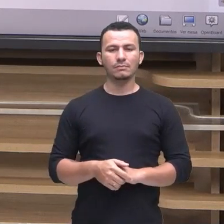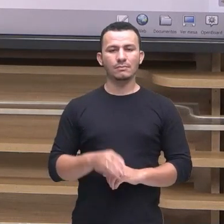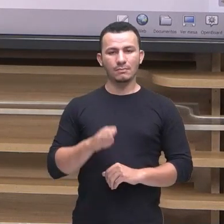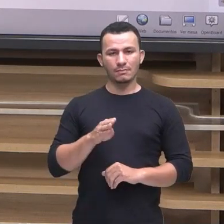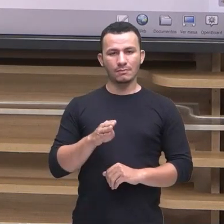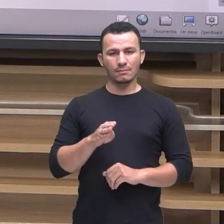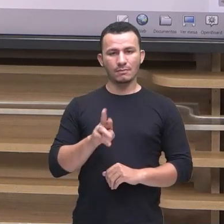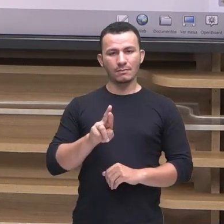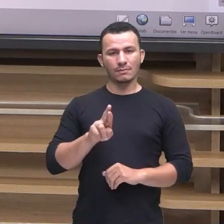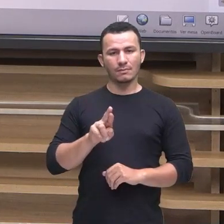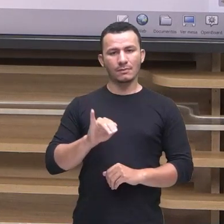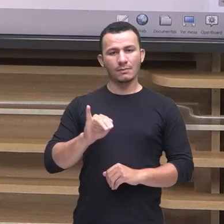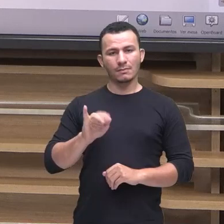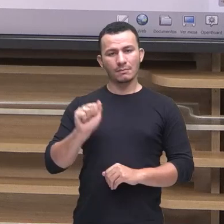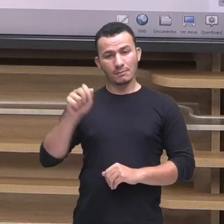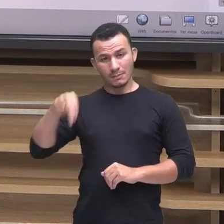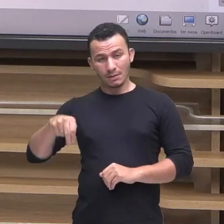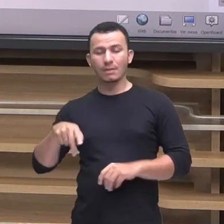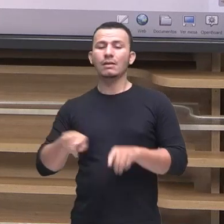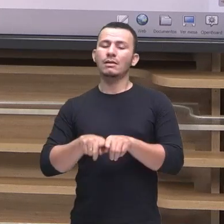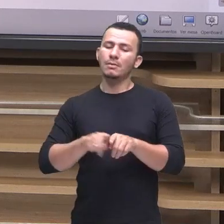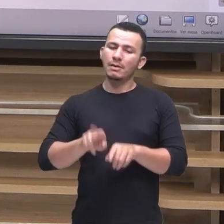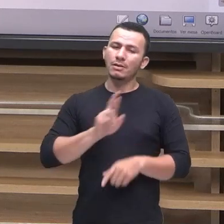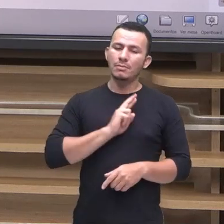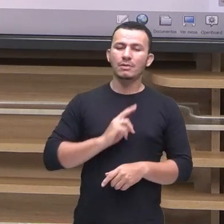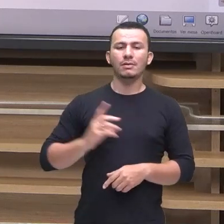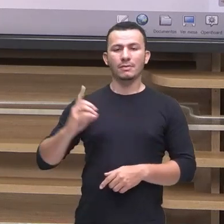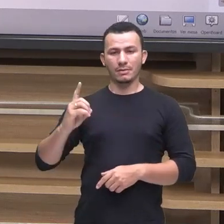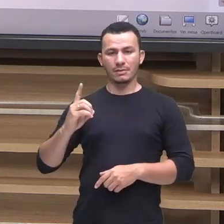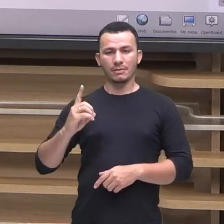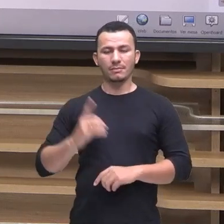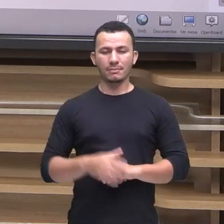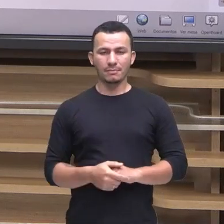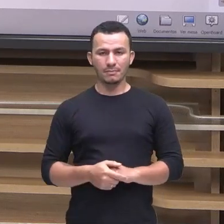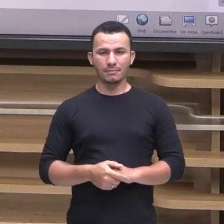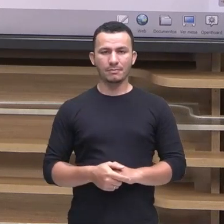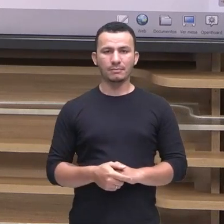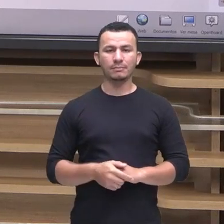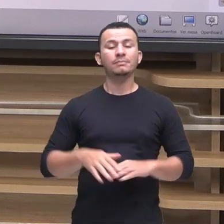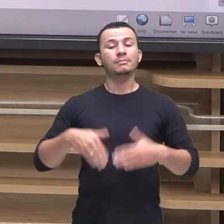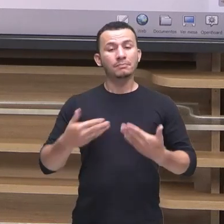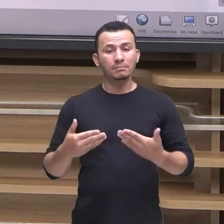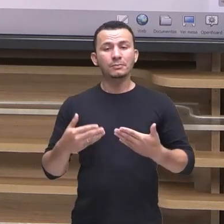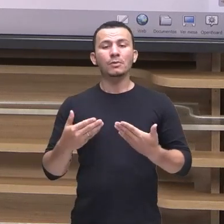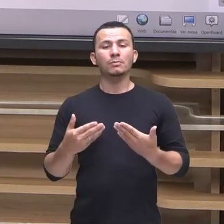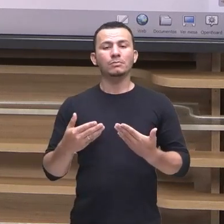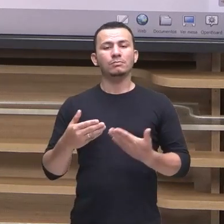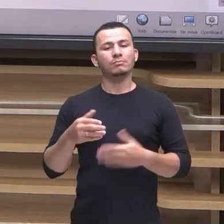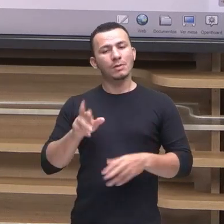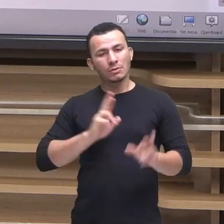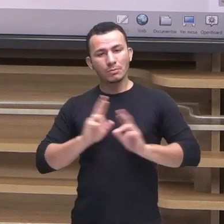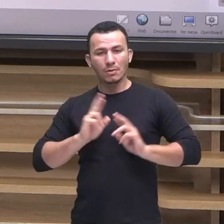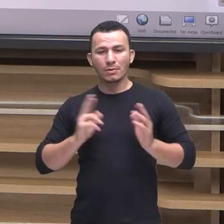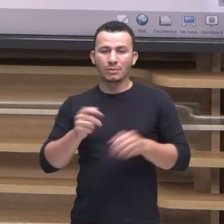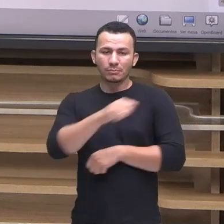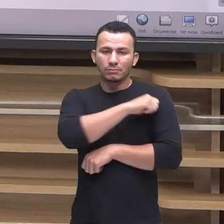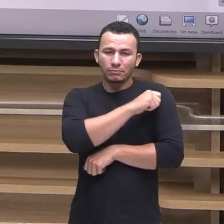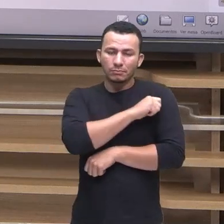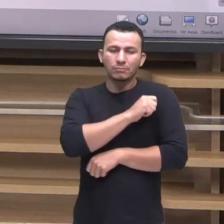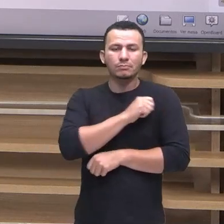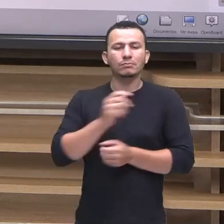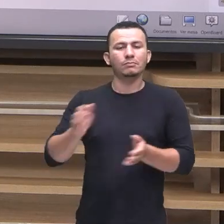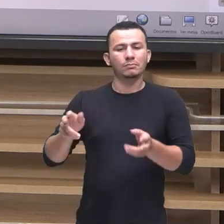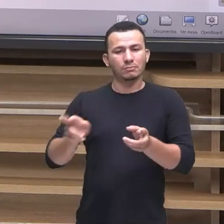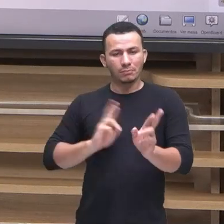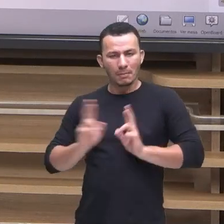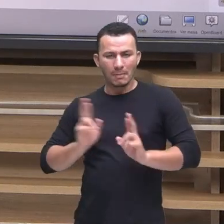Brian colocou aqui novamente a letra D, né, Brian? Então, essas foram as respostas de hoje, do nosso Praticando